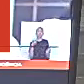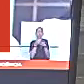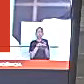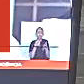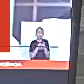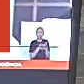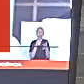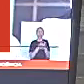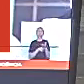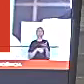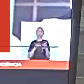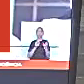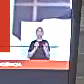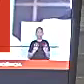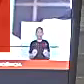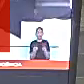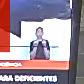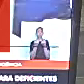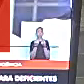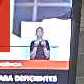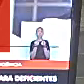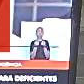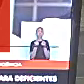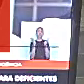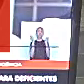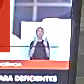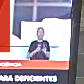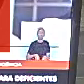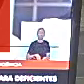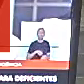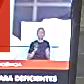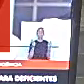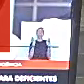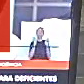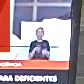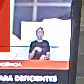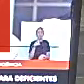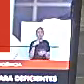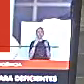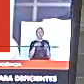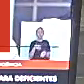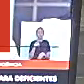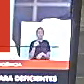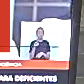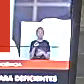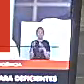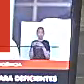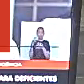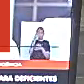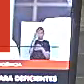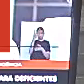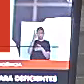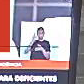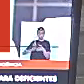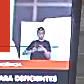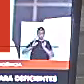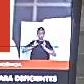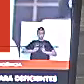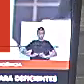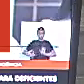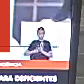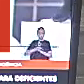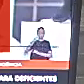pelo combate à impotência. A pessoa com deficiência, as pessoas, o cidadão brasileiro, o cidadão